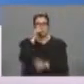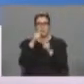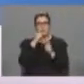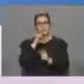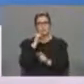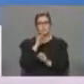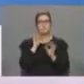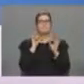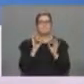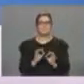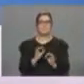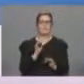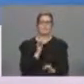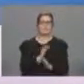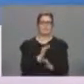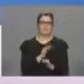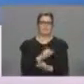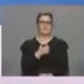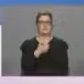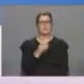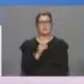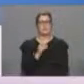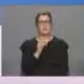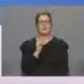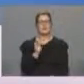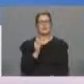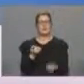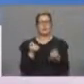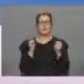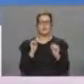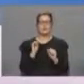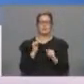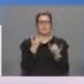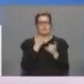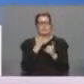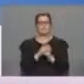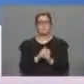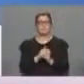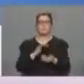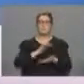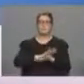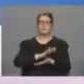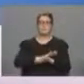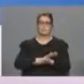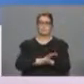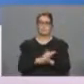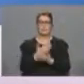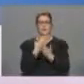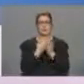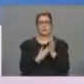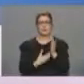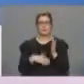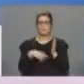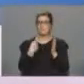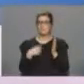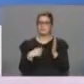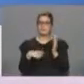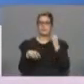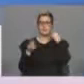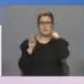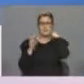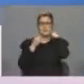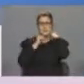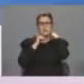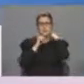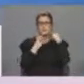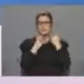celebrar os 50 anos da autonomia num artigo publicado na imprensa nacional o presidente do psd açores afirma